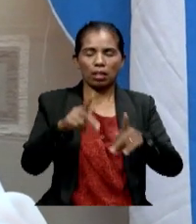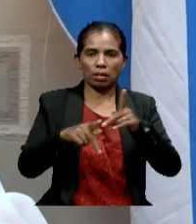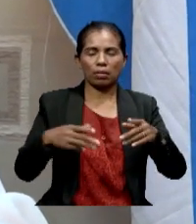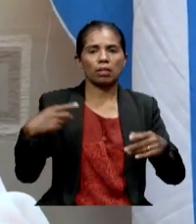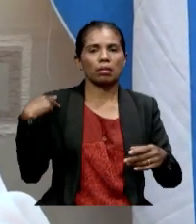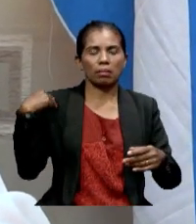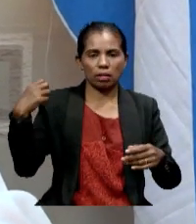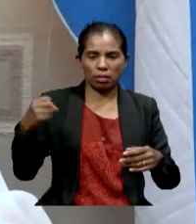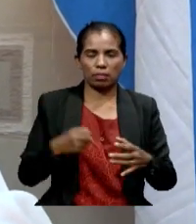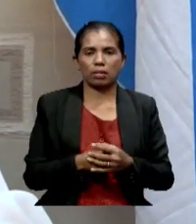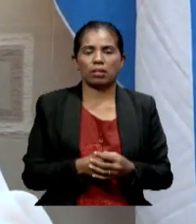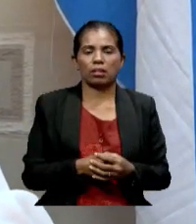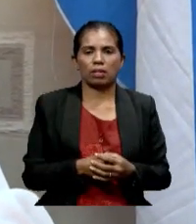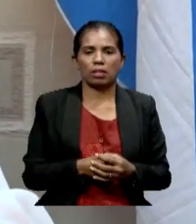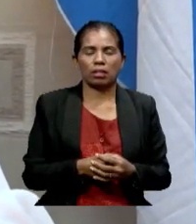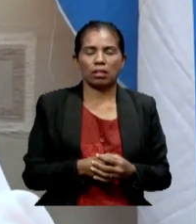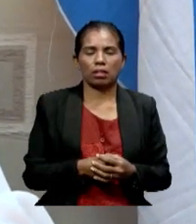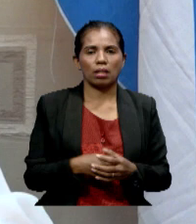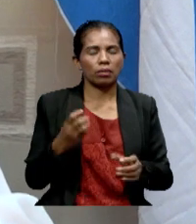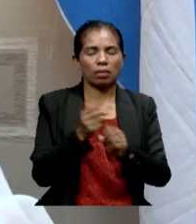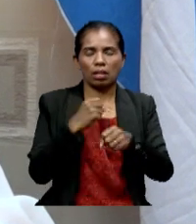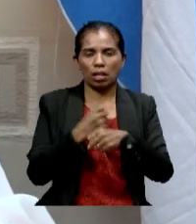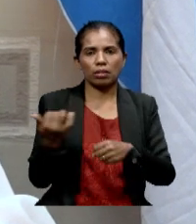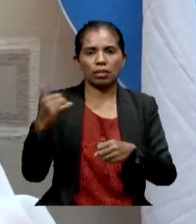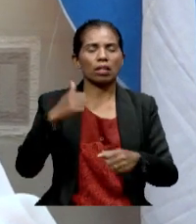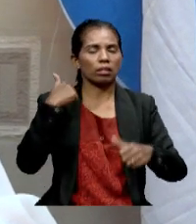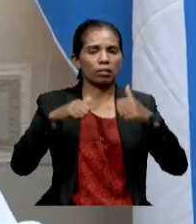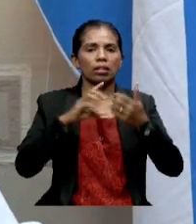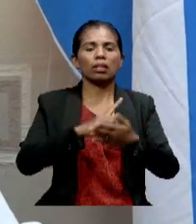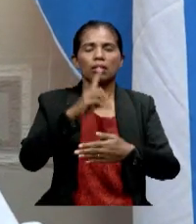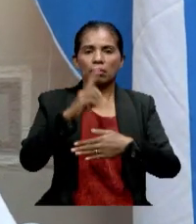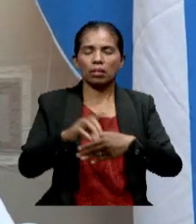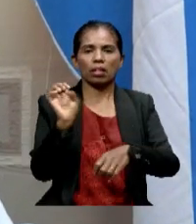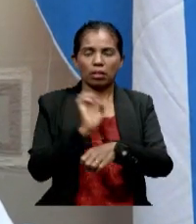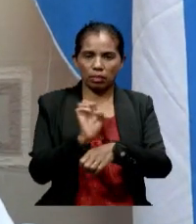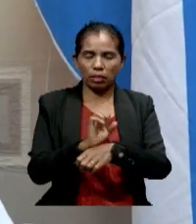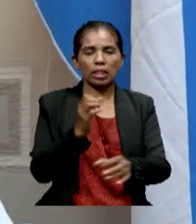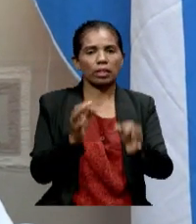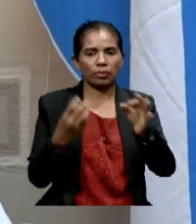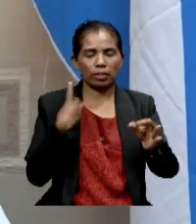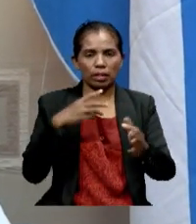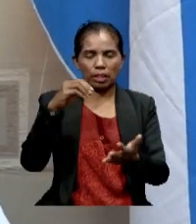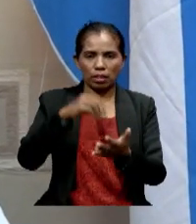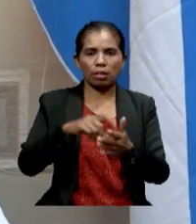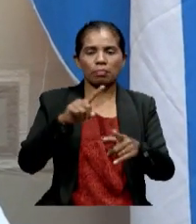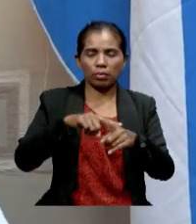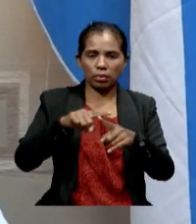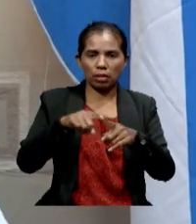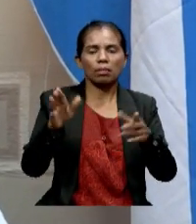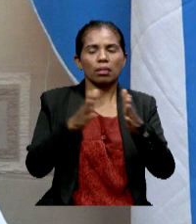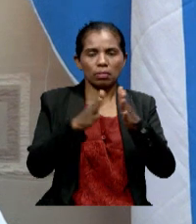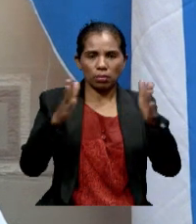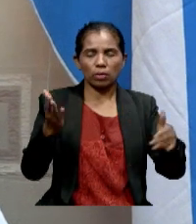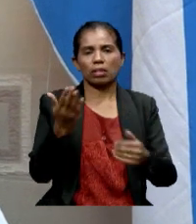lá, a tu ralo, não é uma atividade de desenvolvimento econômico. Quando ele aplica a tarifa, ainda não é uma